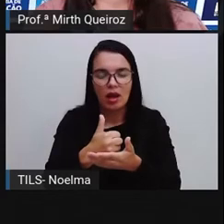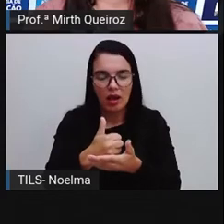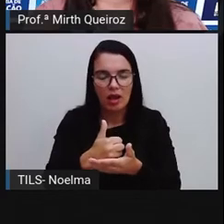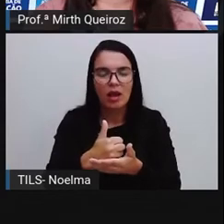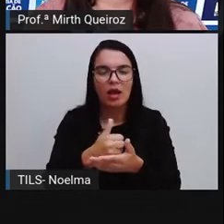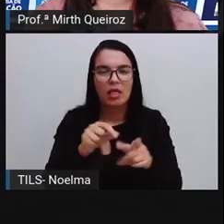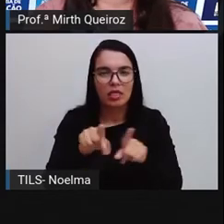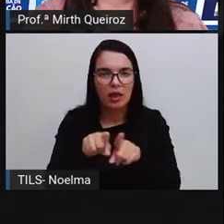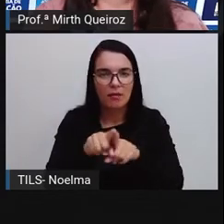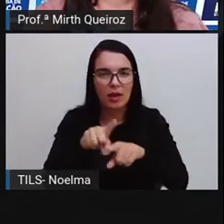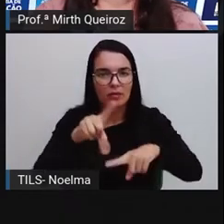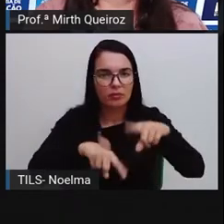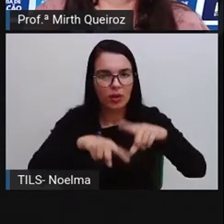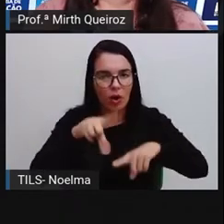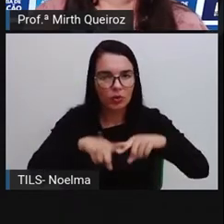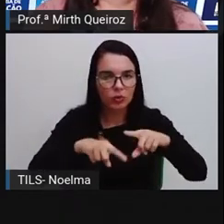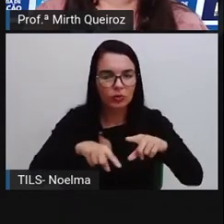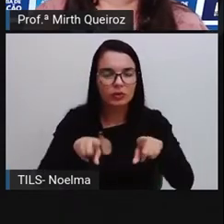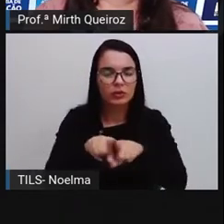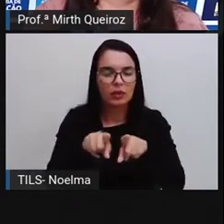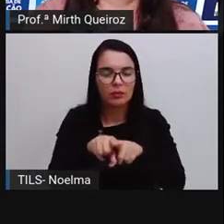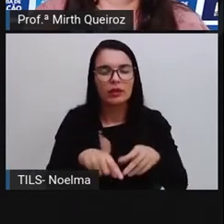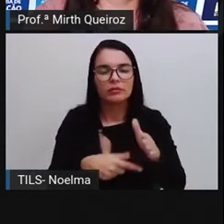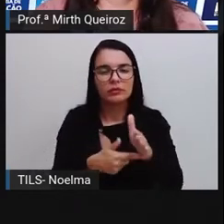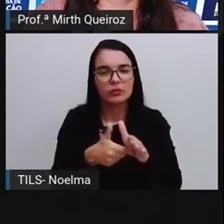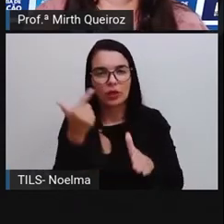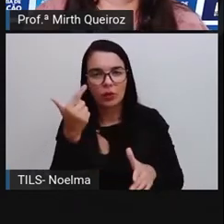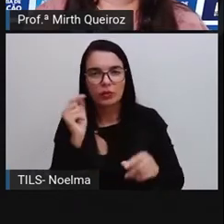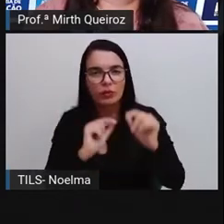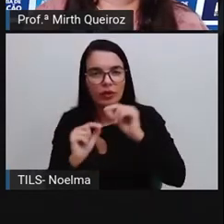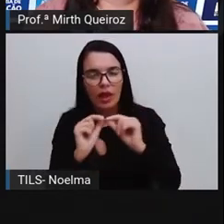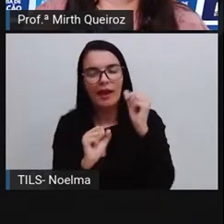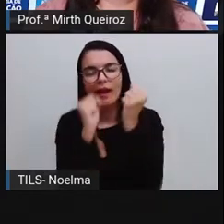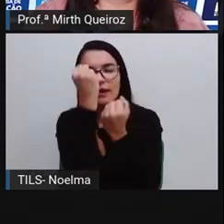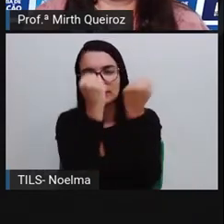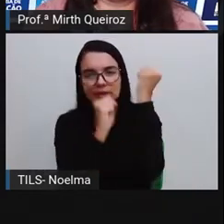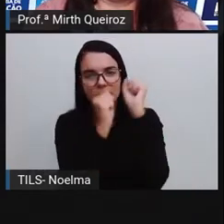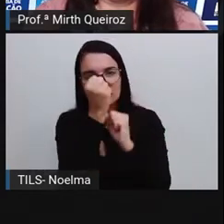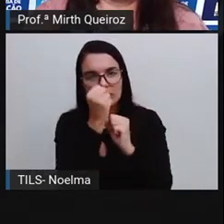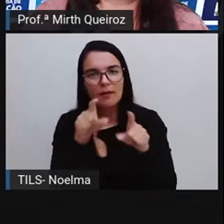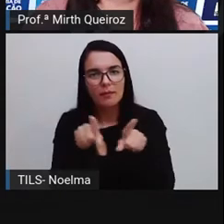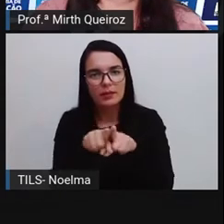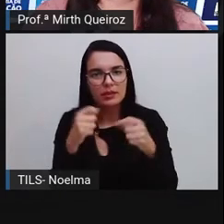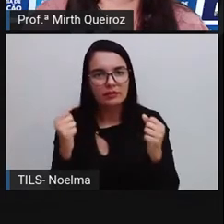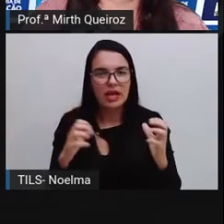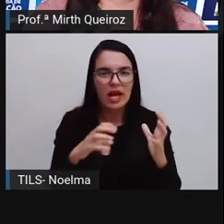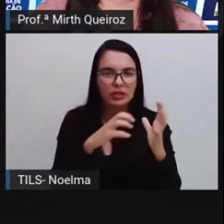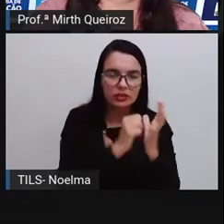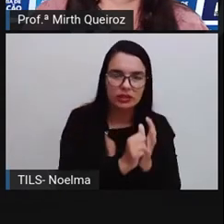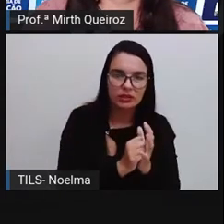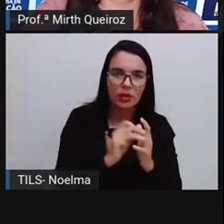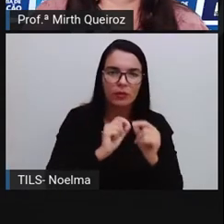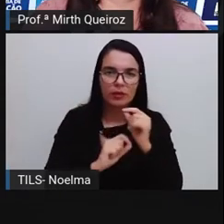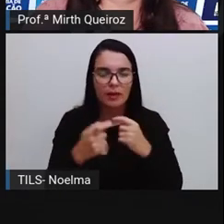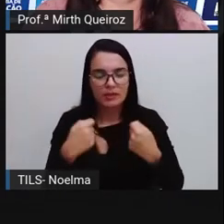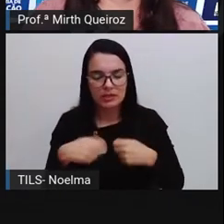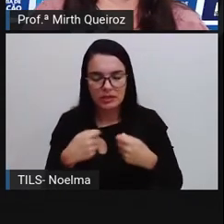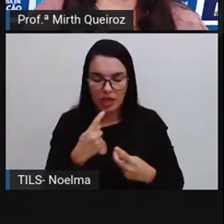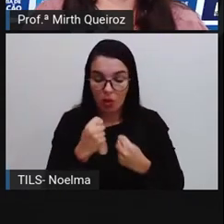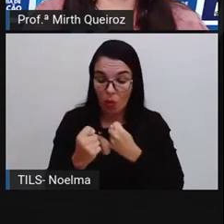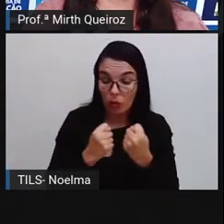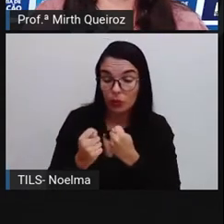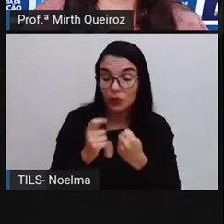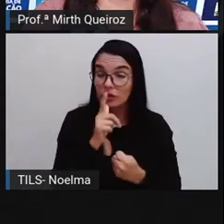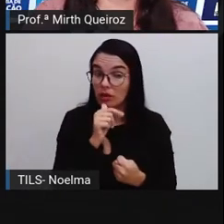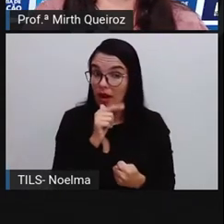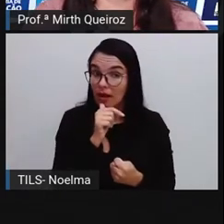da economia que seriam as indústrias adotando medidas de contenção na utilização de água